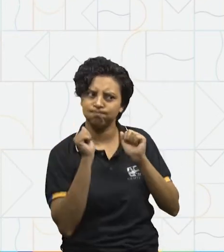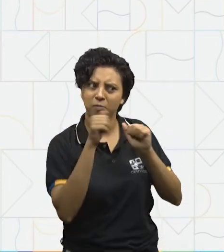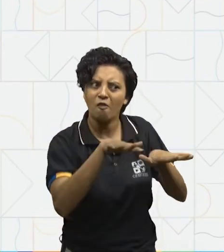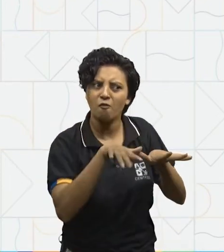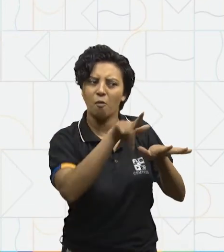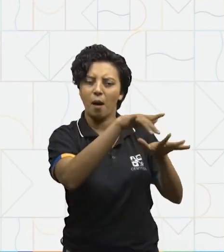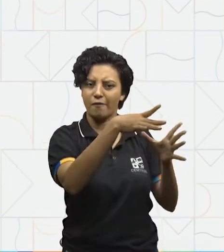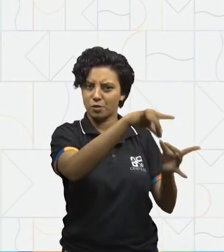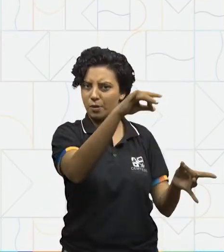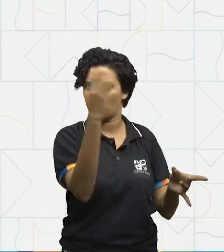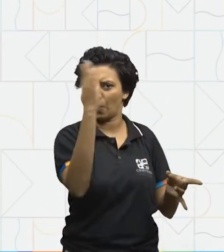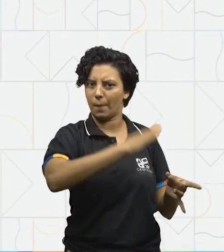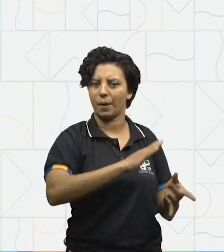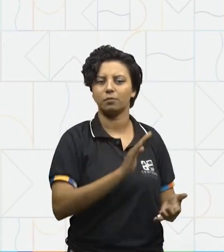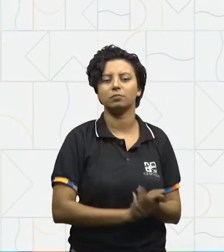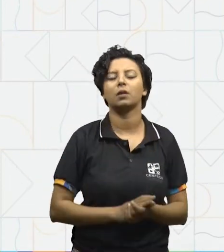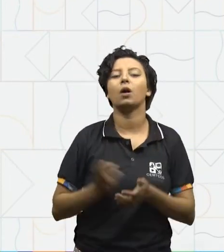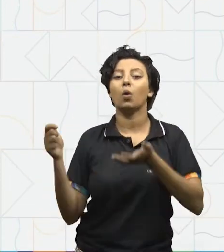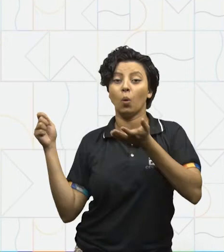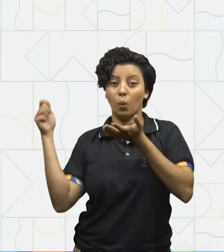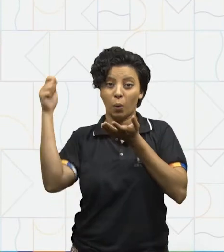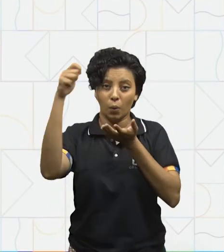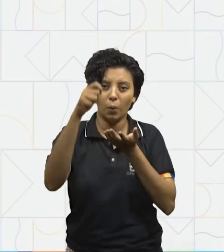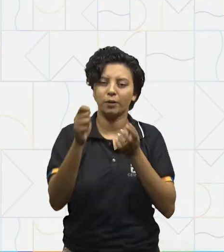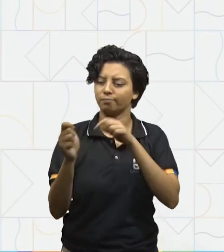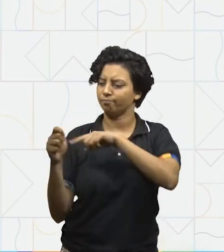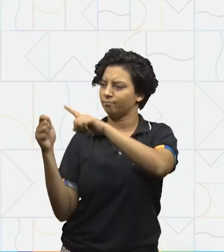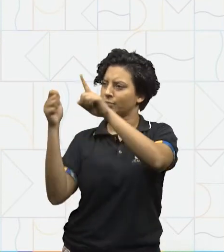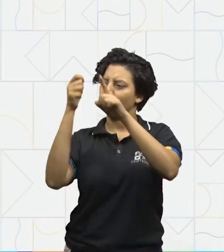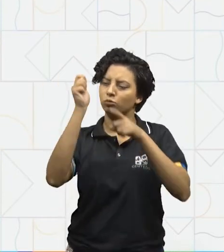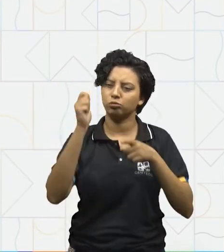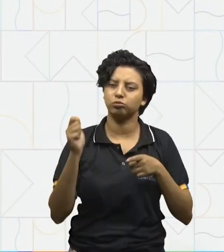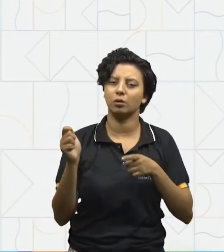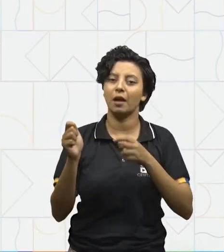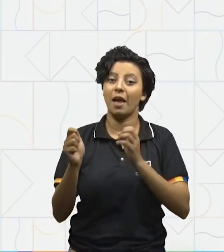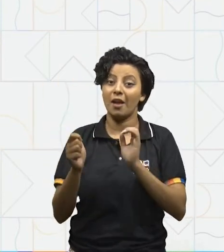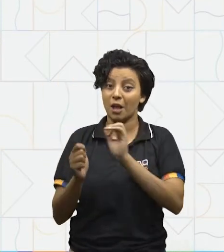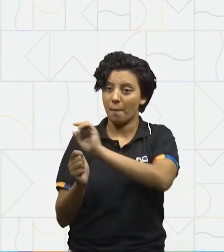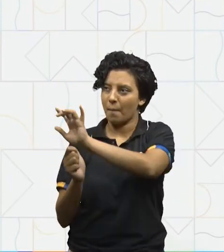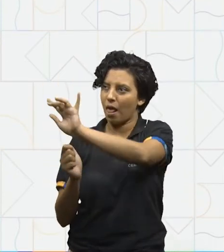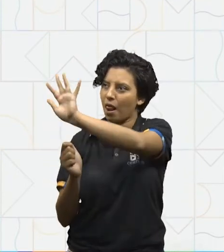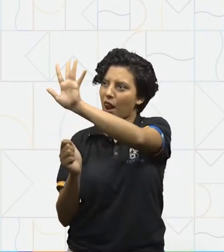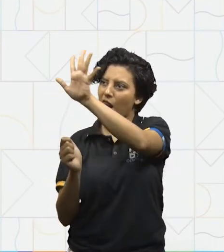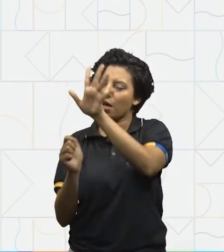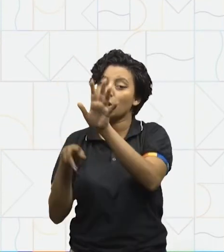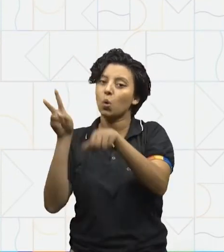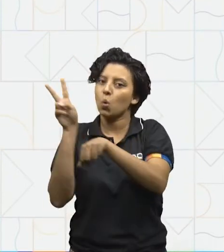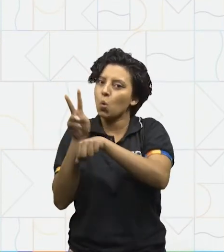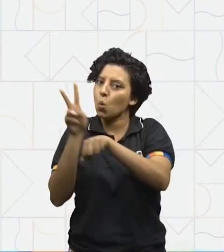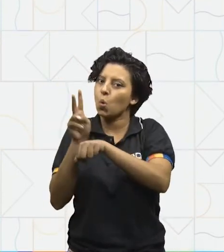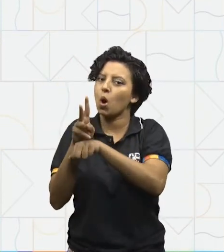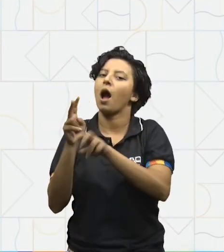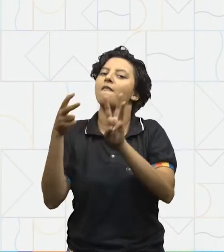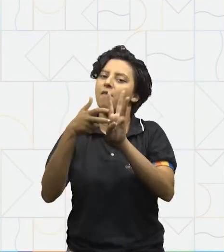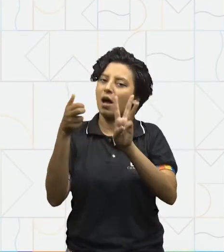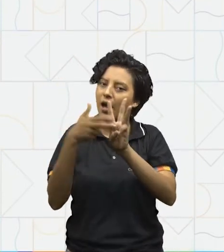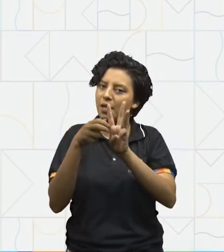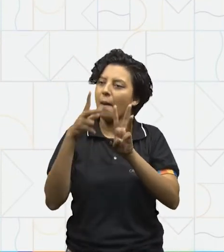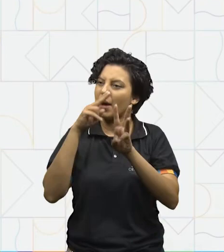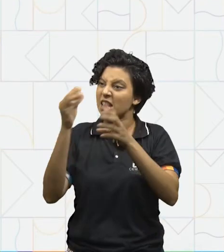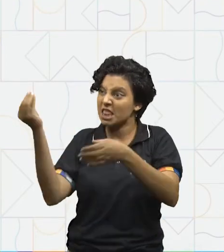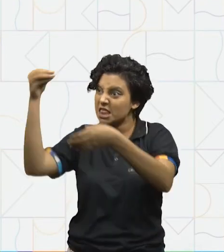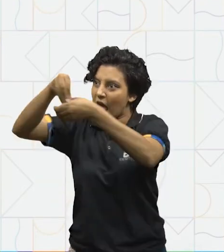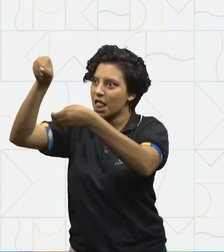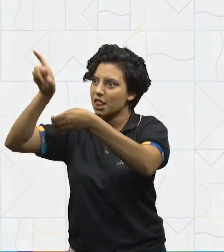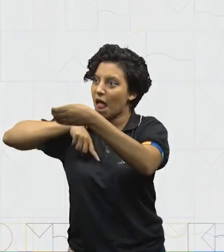os maracás, uma espécie de chocalho enfeitado com penas, para a proteção dos índios, como se ele tivesse um